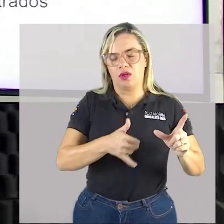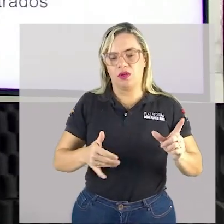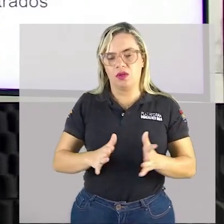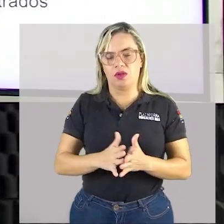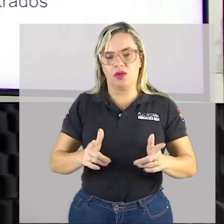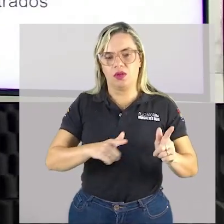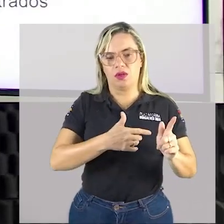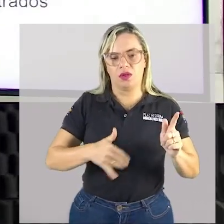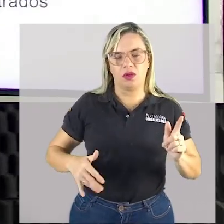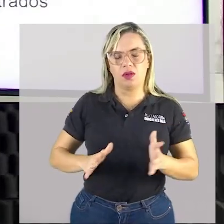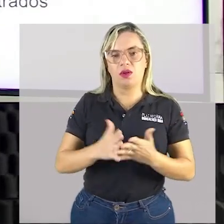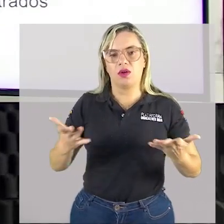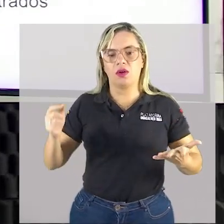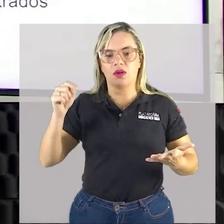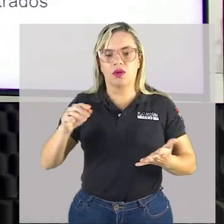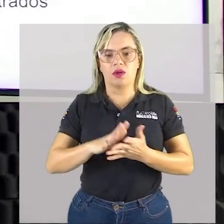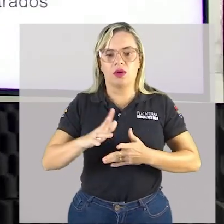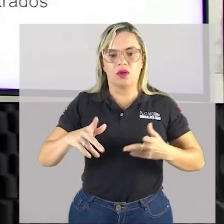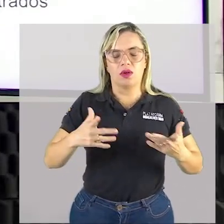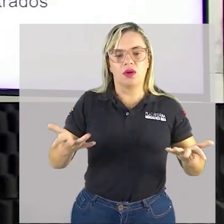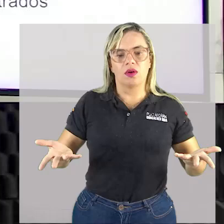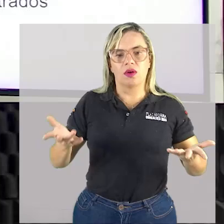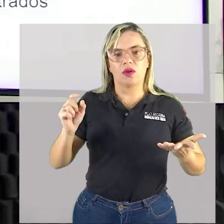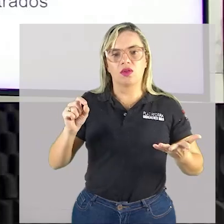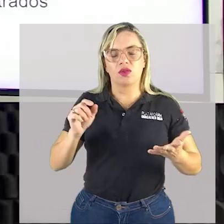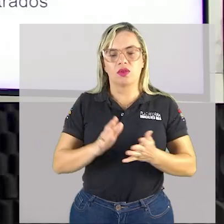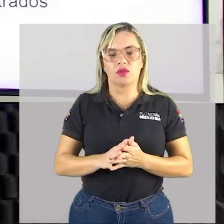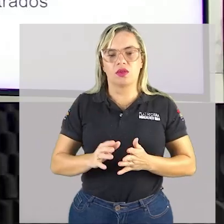proteínas em que nível, né?